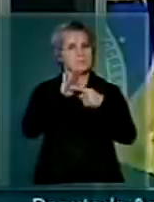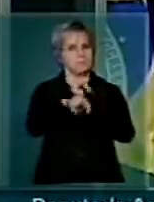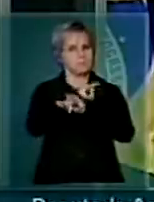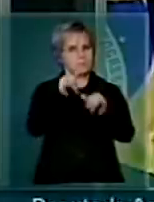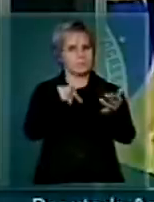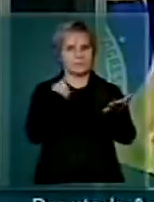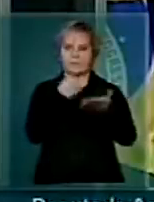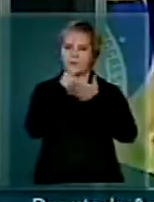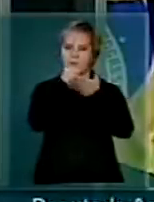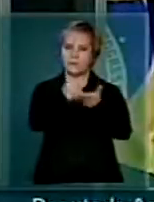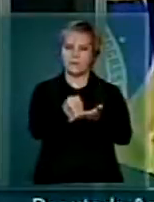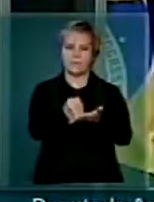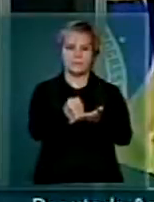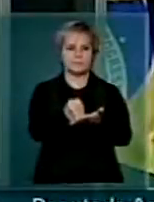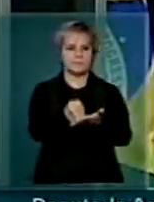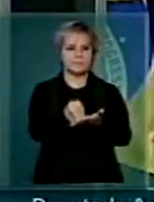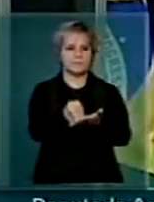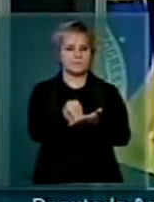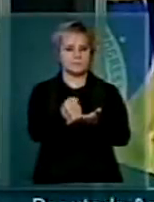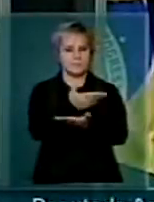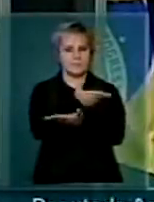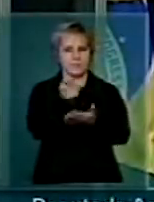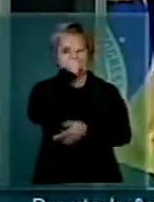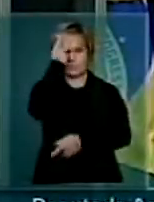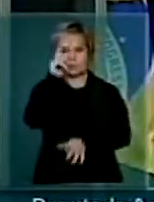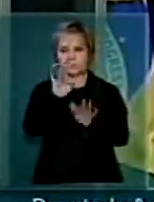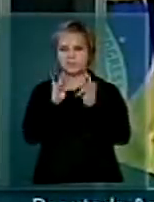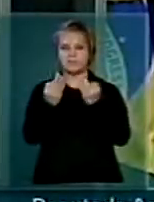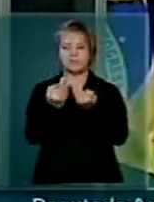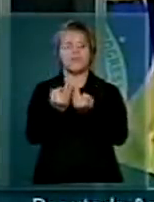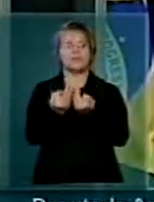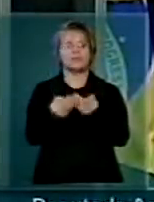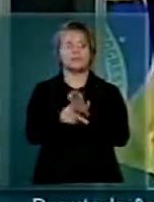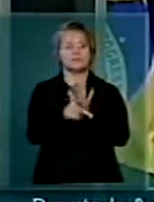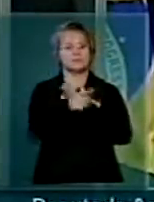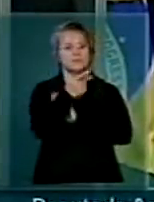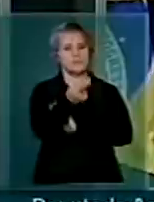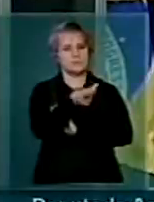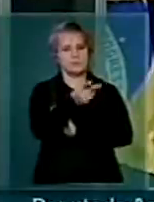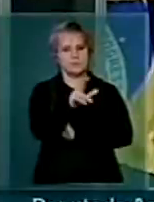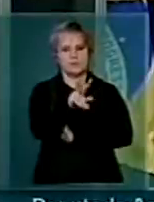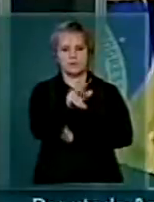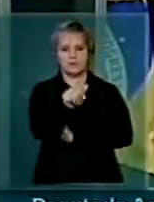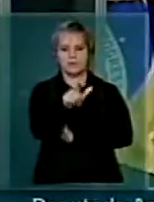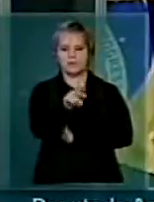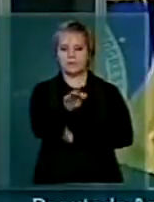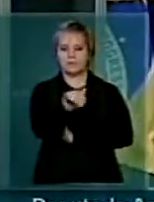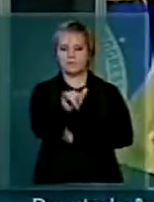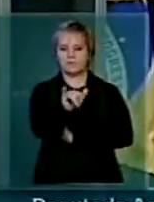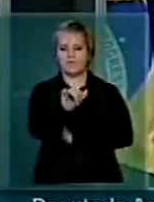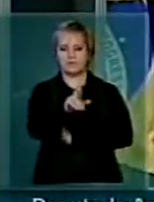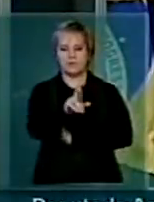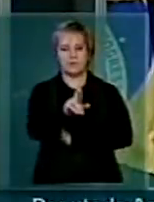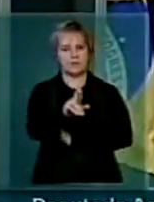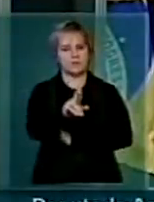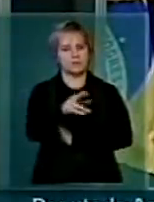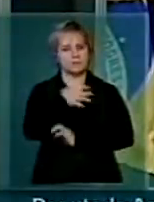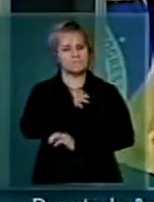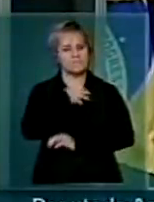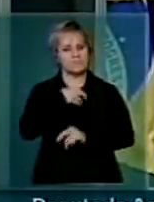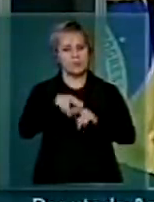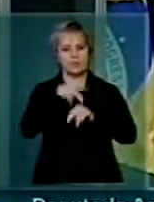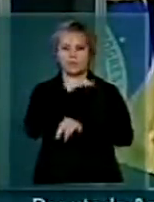nossa solidariedade aos parentes e familiares de Valteir e lamentar pela sua perda.